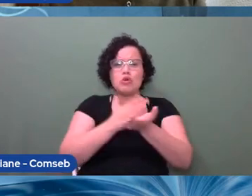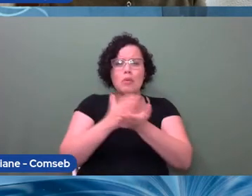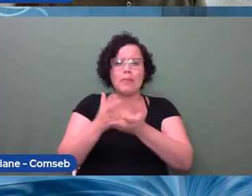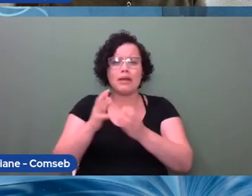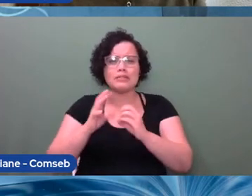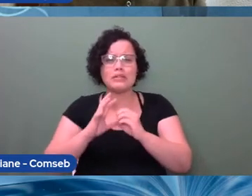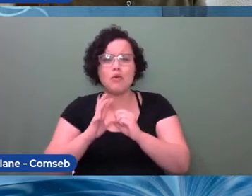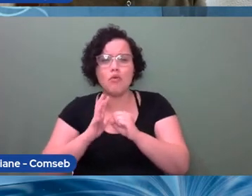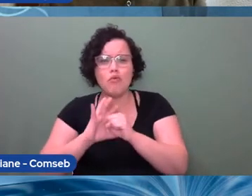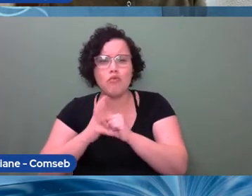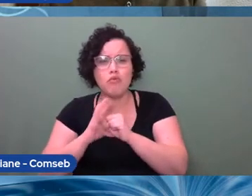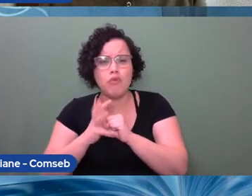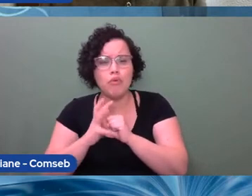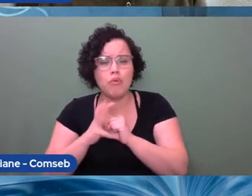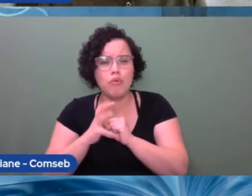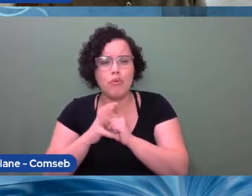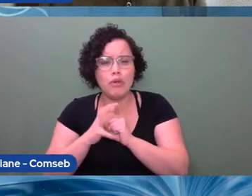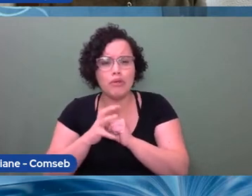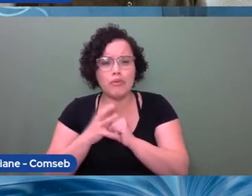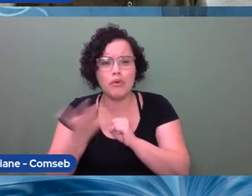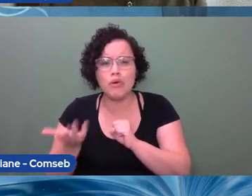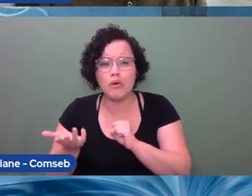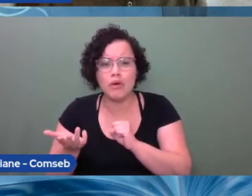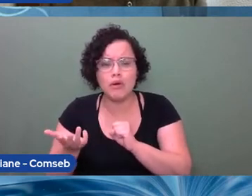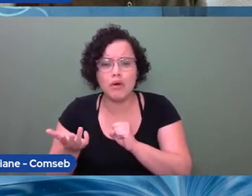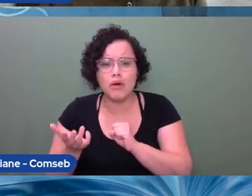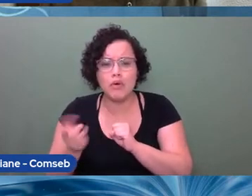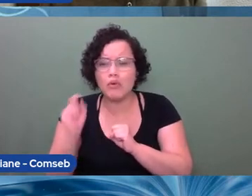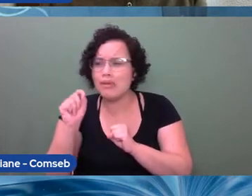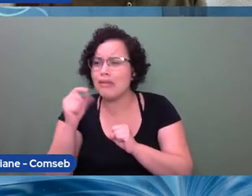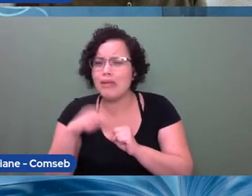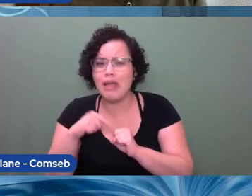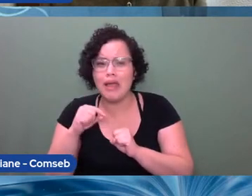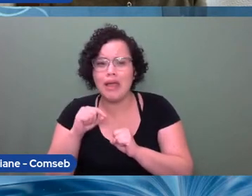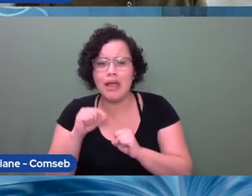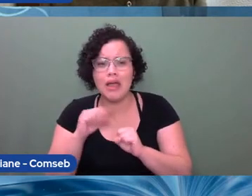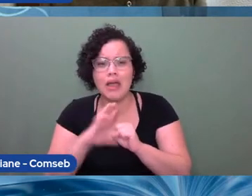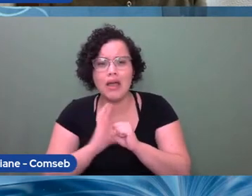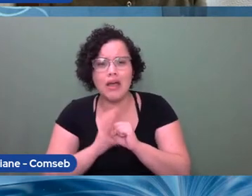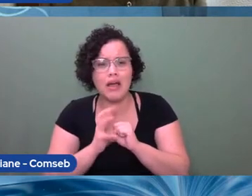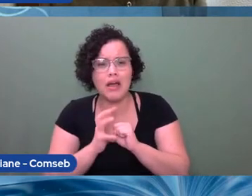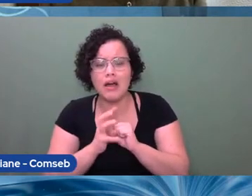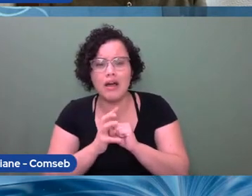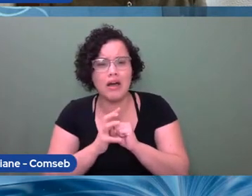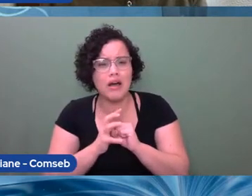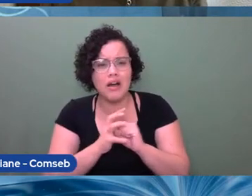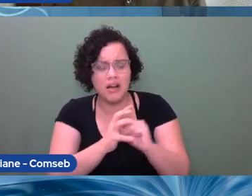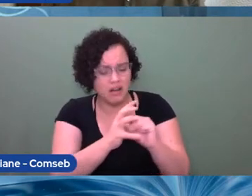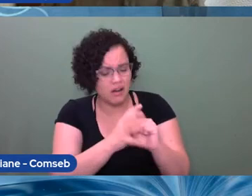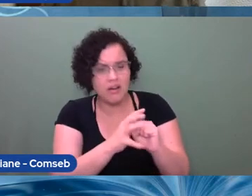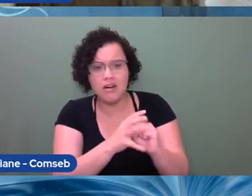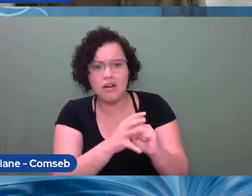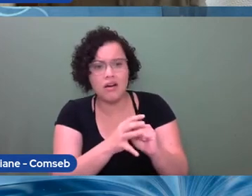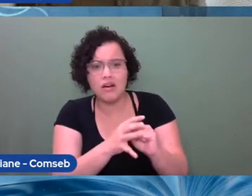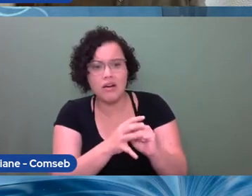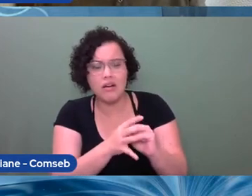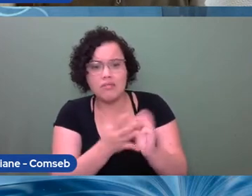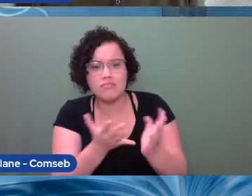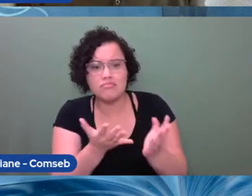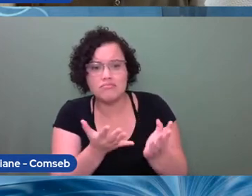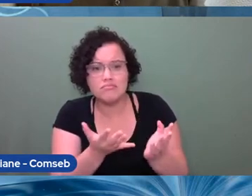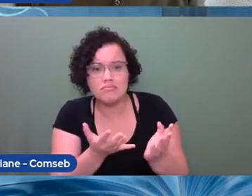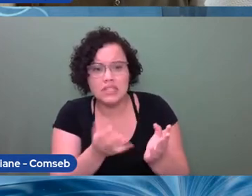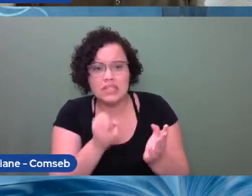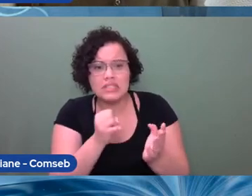universal, o fluido cósmico universal, o que é exatamente esse fluido, tendo essa composição,